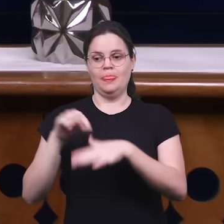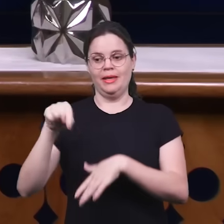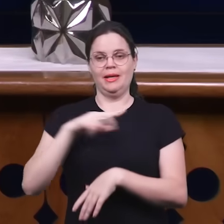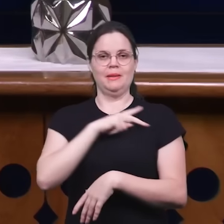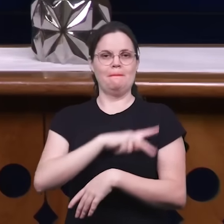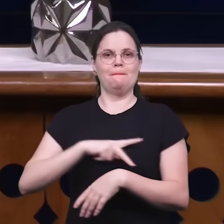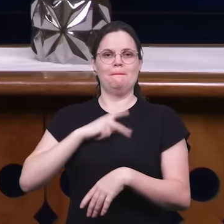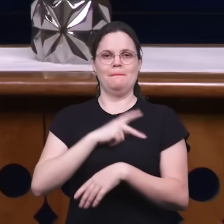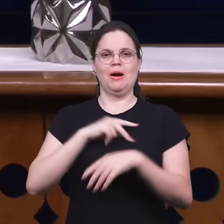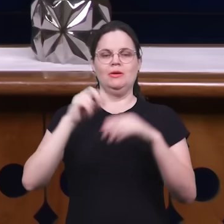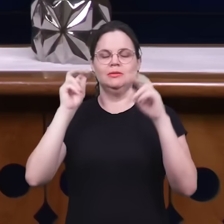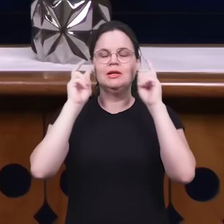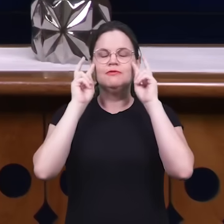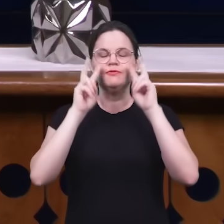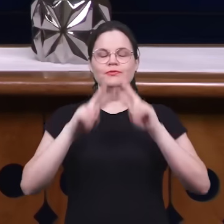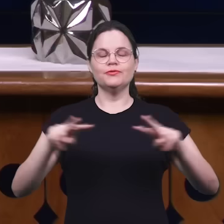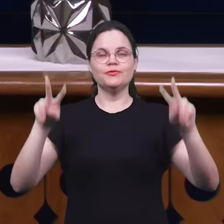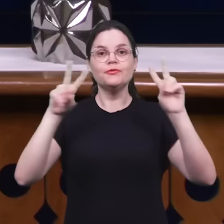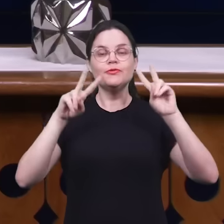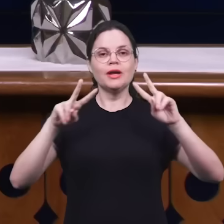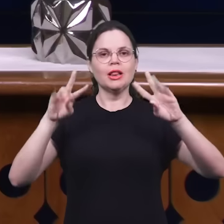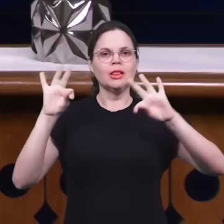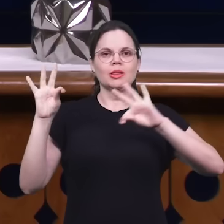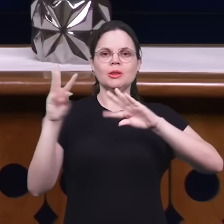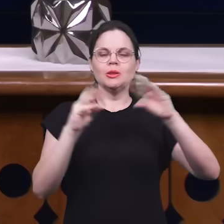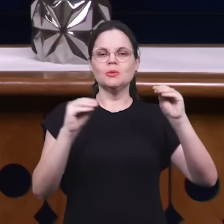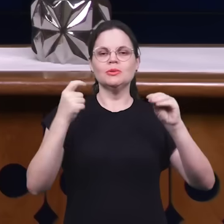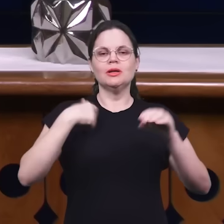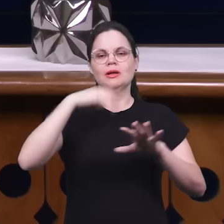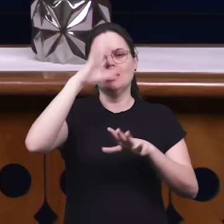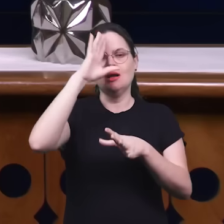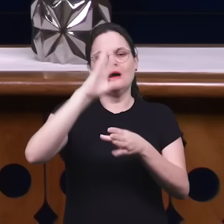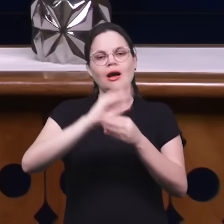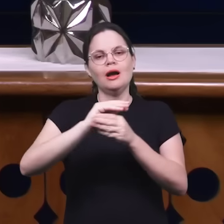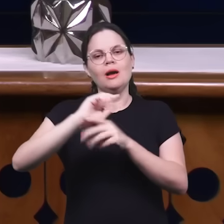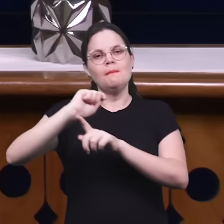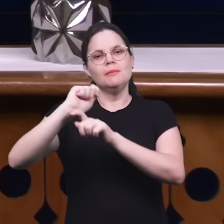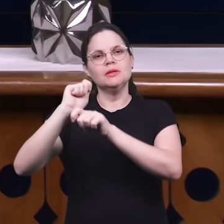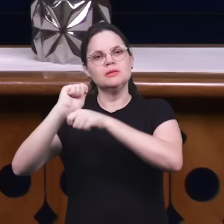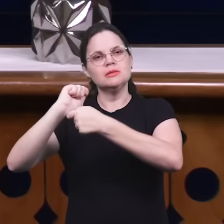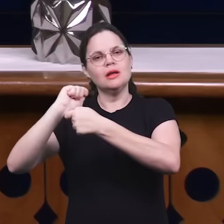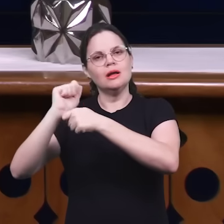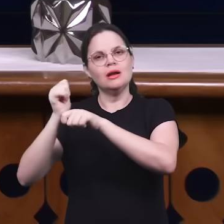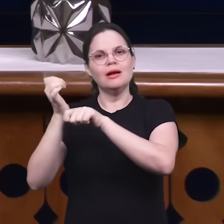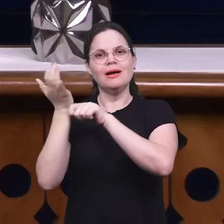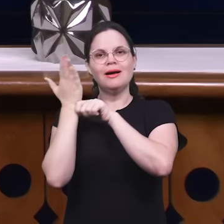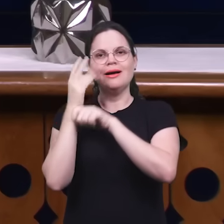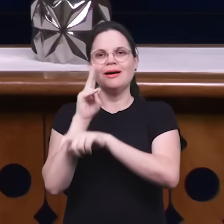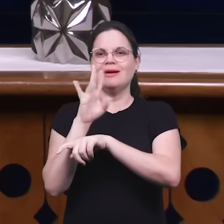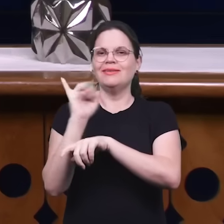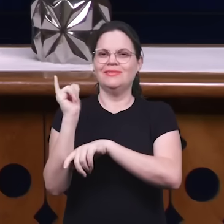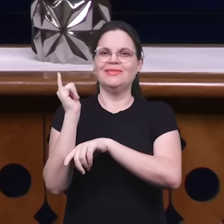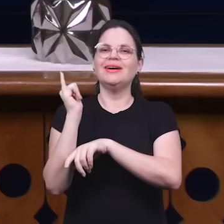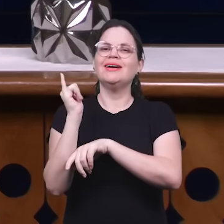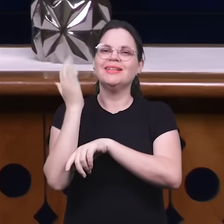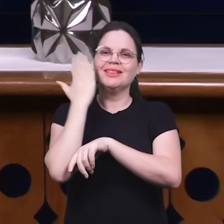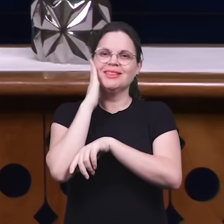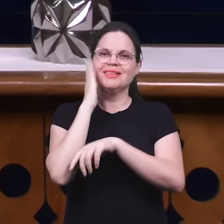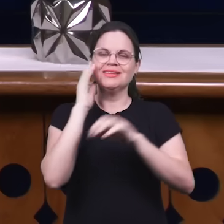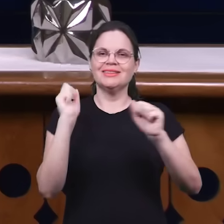olhos abertos em oração, esse grande mistério vai se completar na vida de Paulo. Quando ele tem os